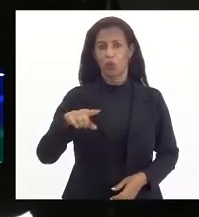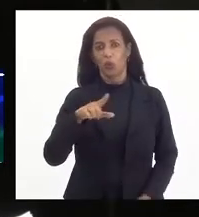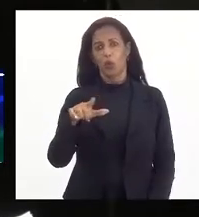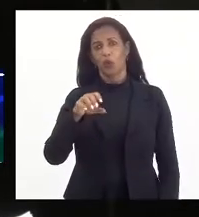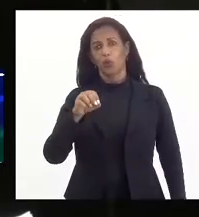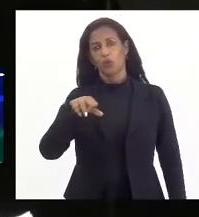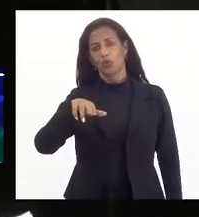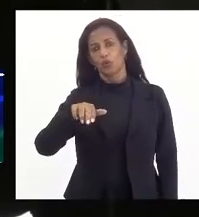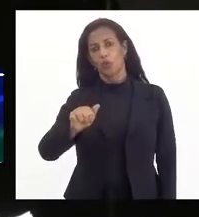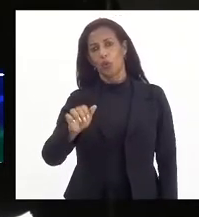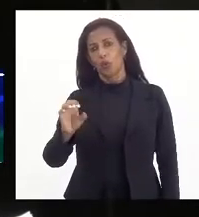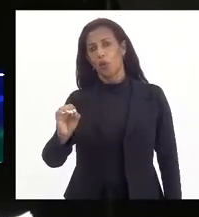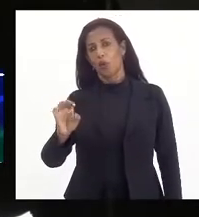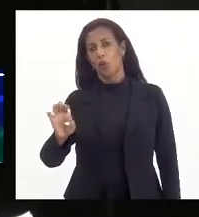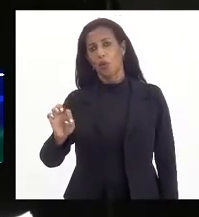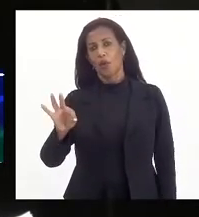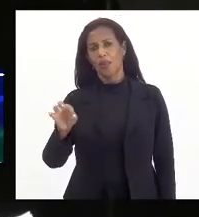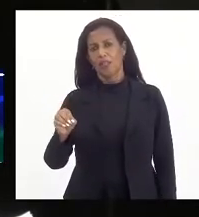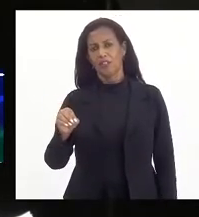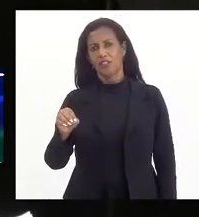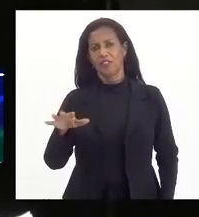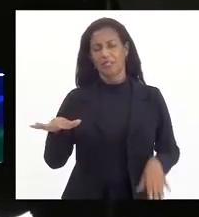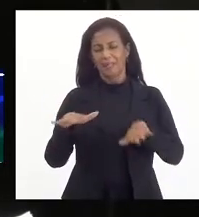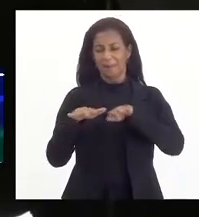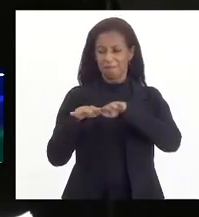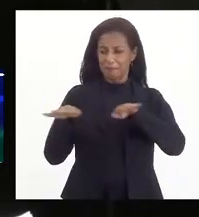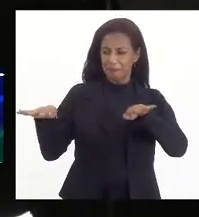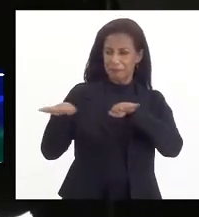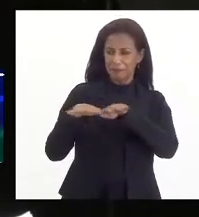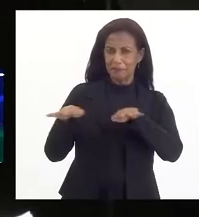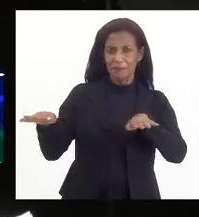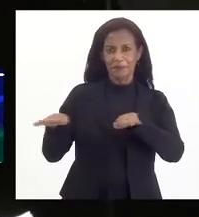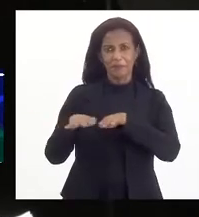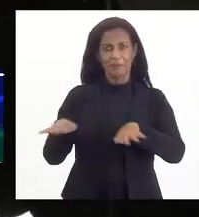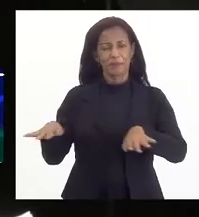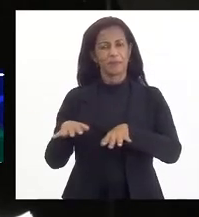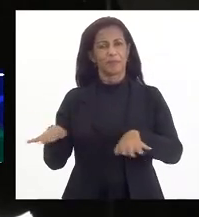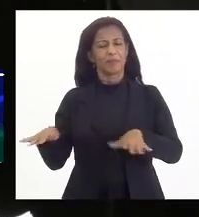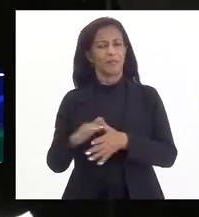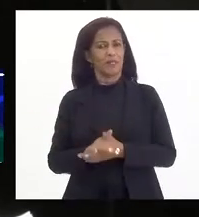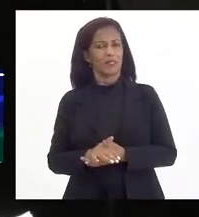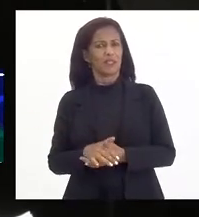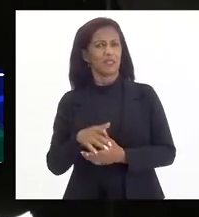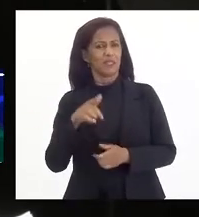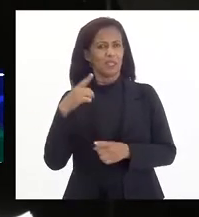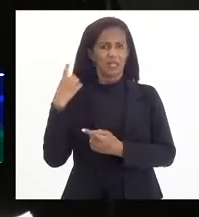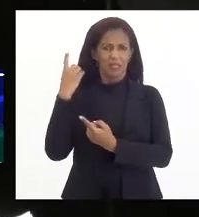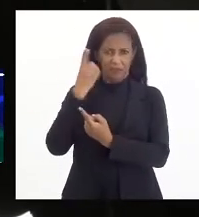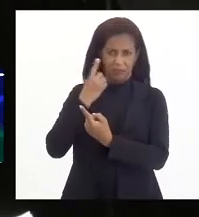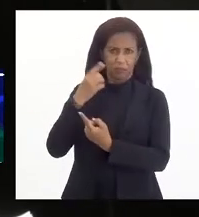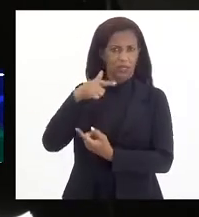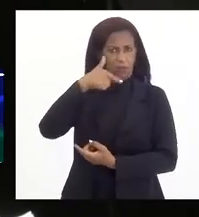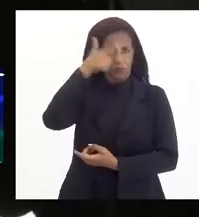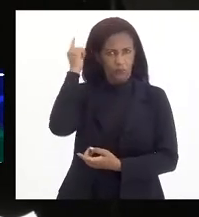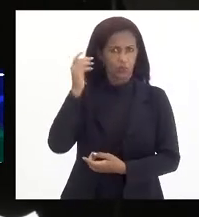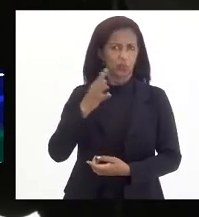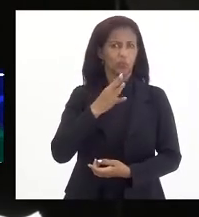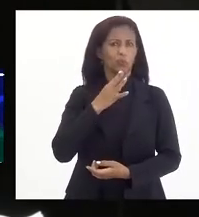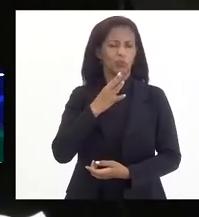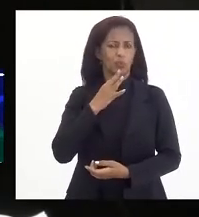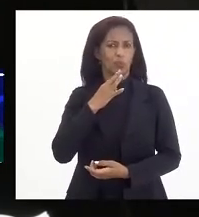a Solange que ela prática misturela plana né nossa extensão vai conectar os Paulo conhece bem